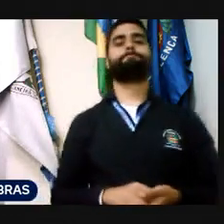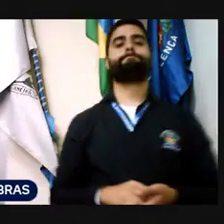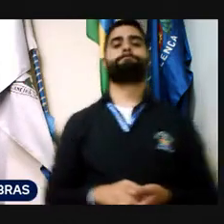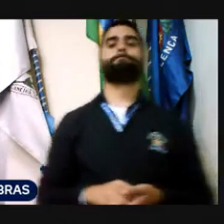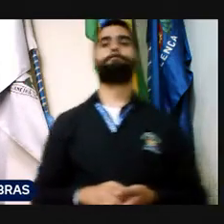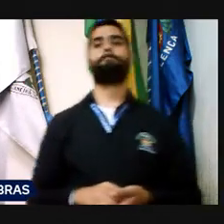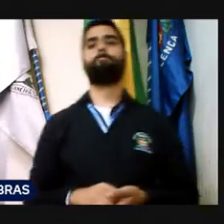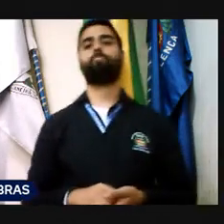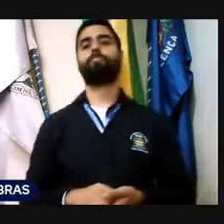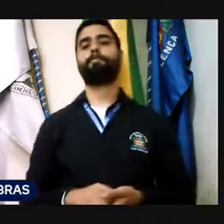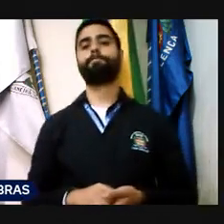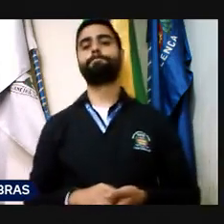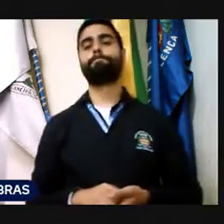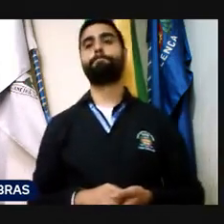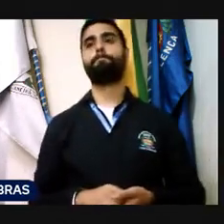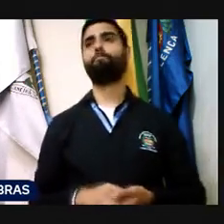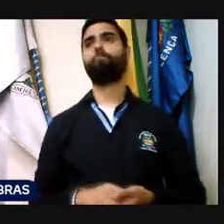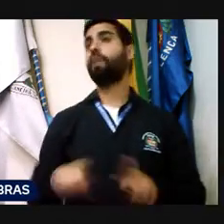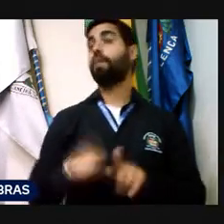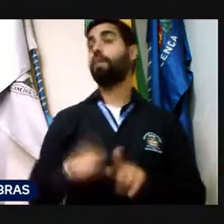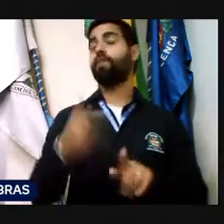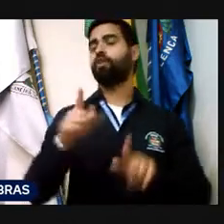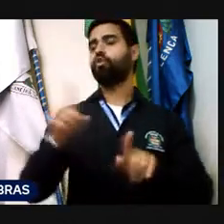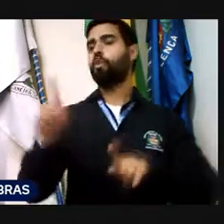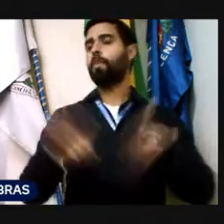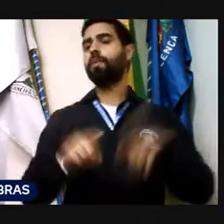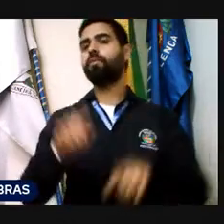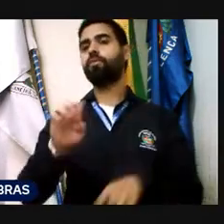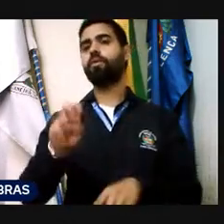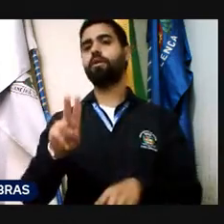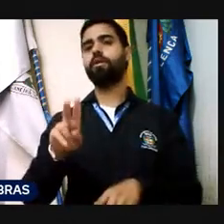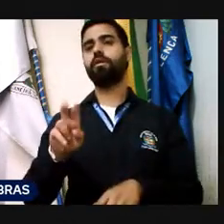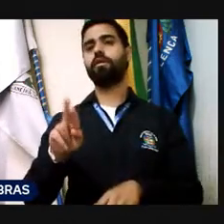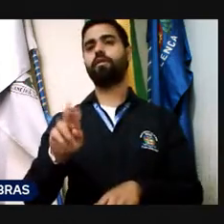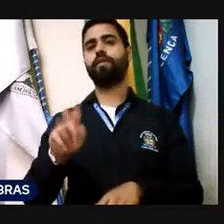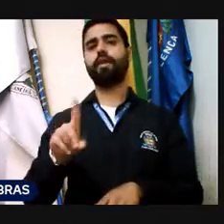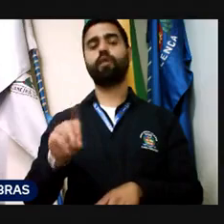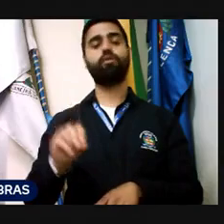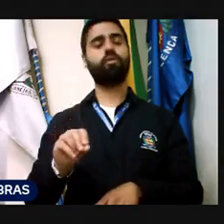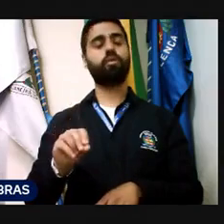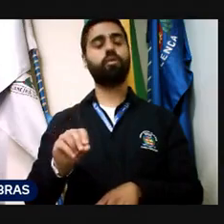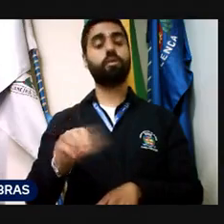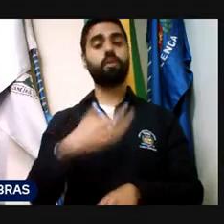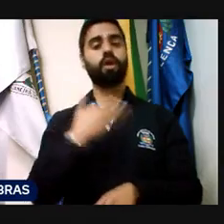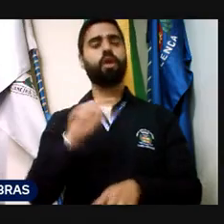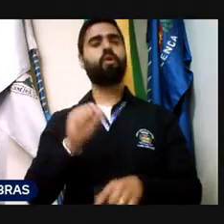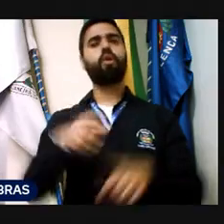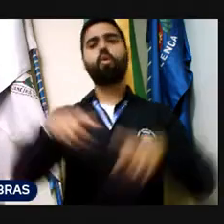primo do Everaldo, que faleceu, nós estávamos montando esse projeto, seria o núcleo de